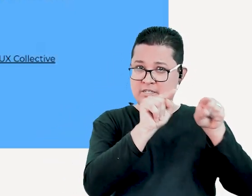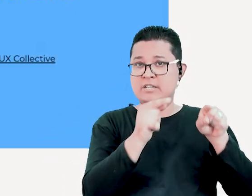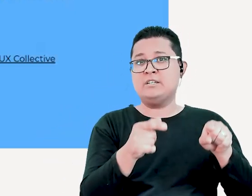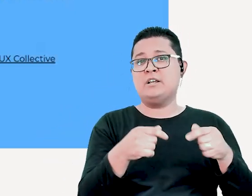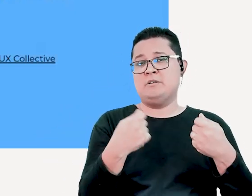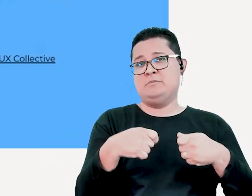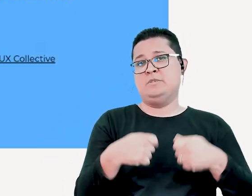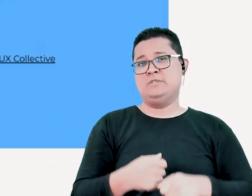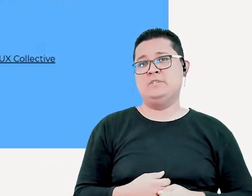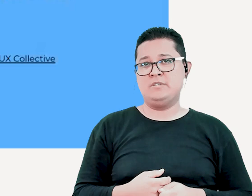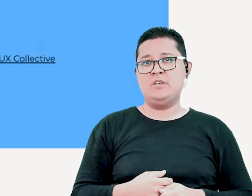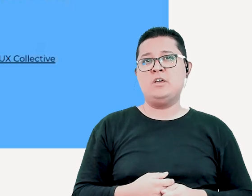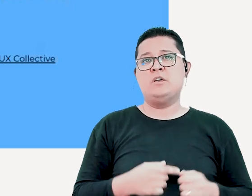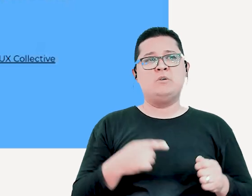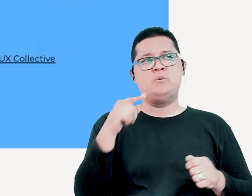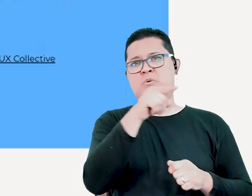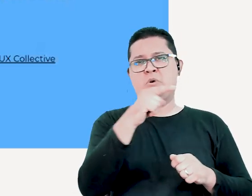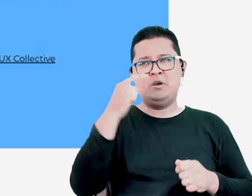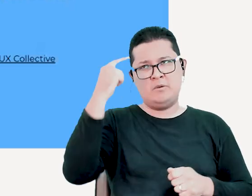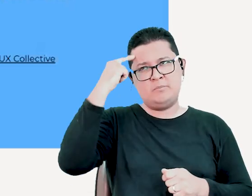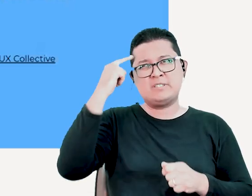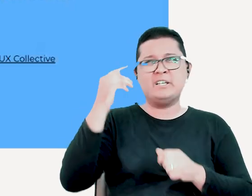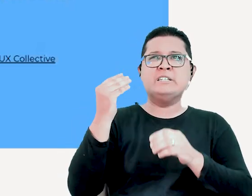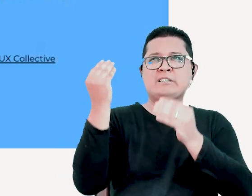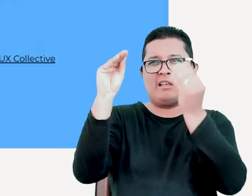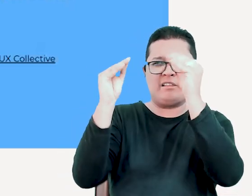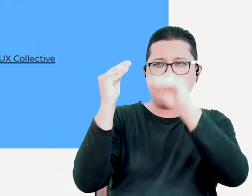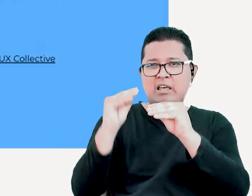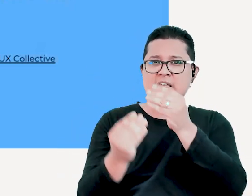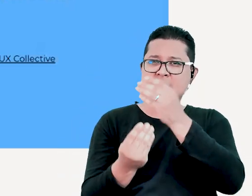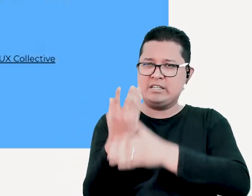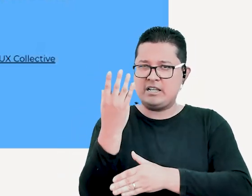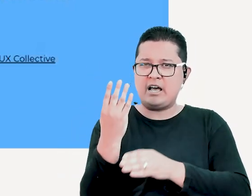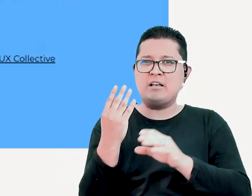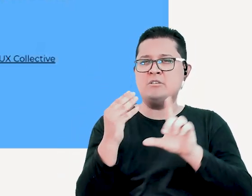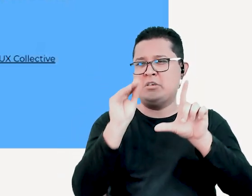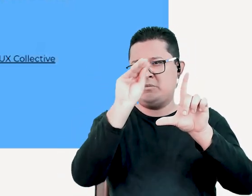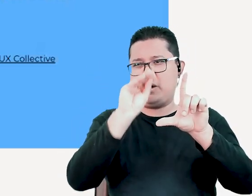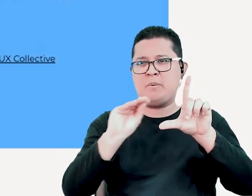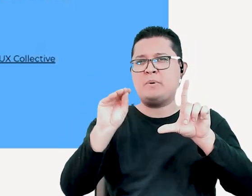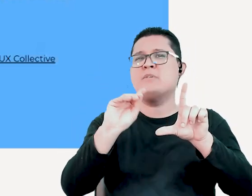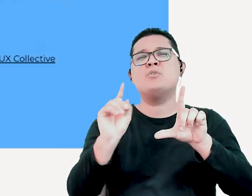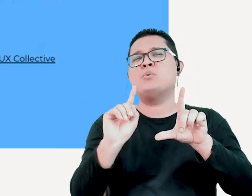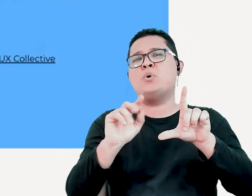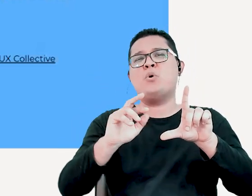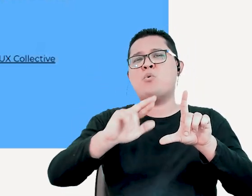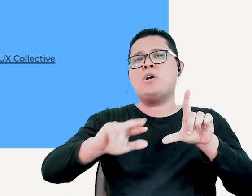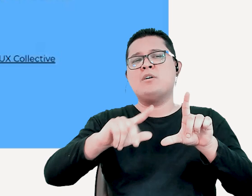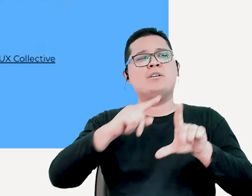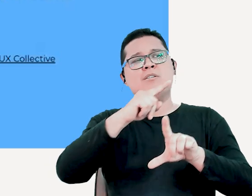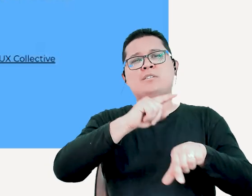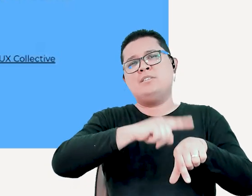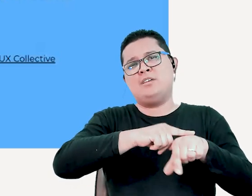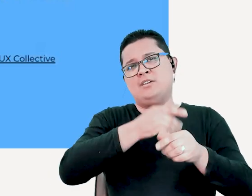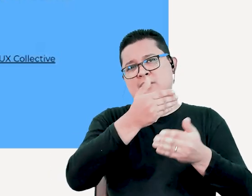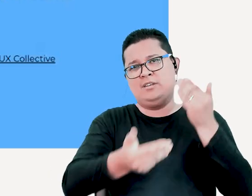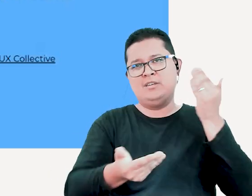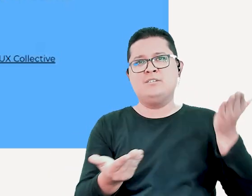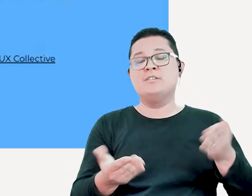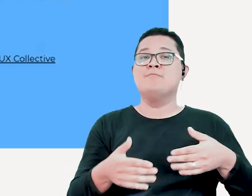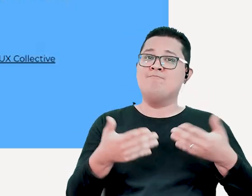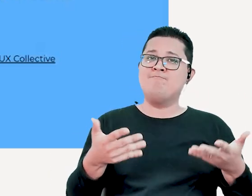né? Então, Design Ops, para deixar o time um pouco mais focado nessa experiência de negócio, nessa parte